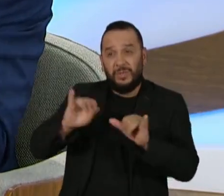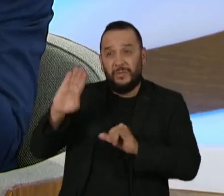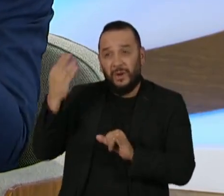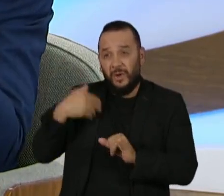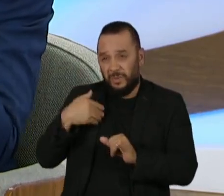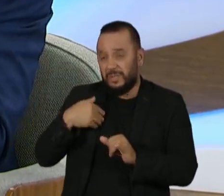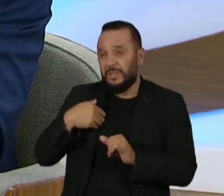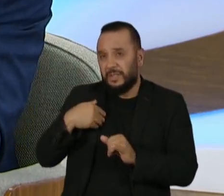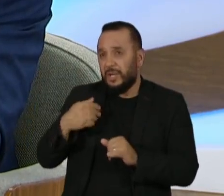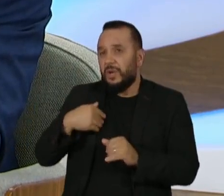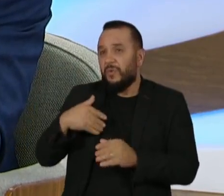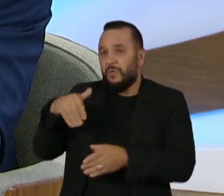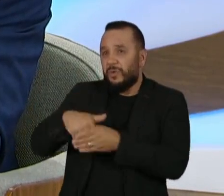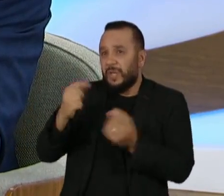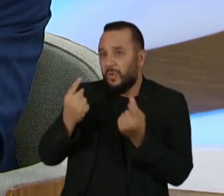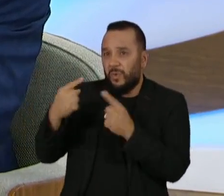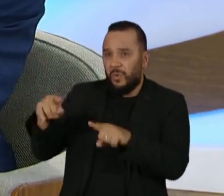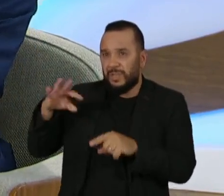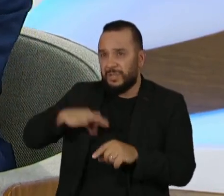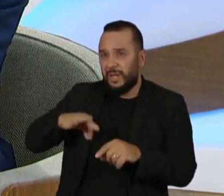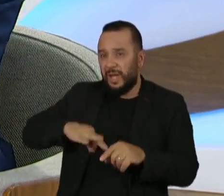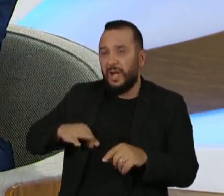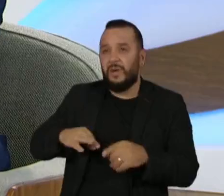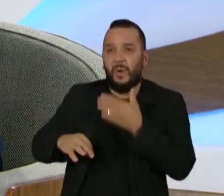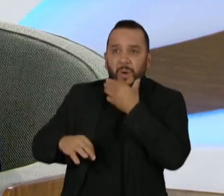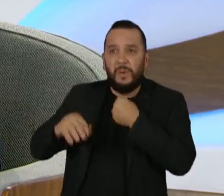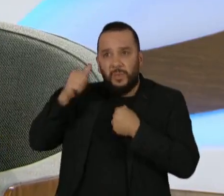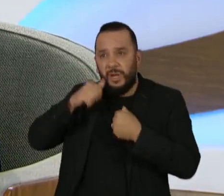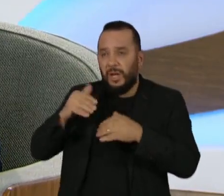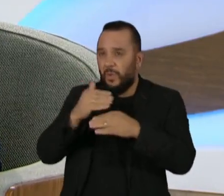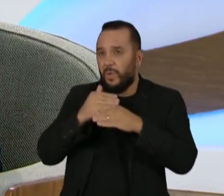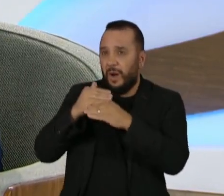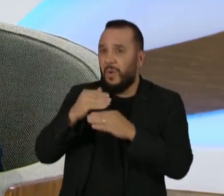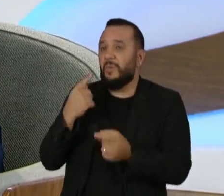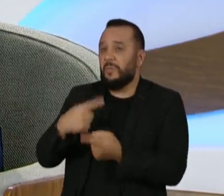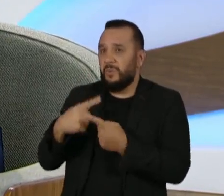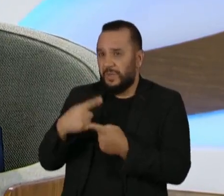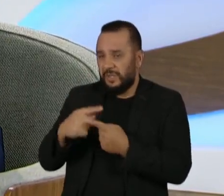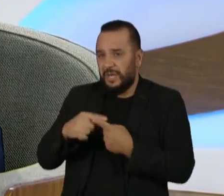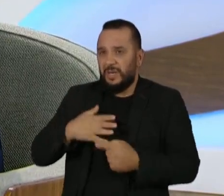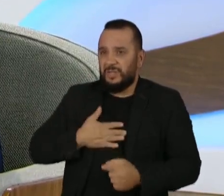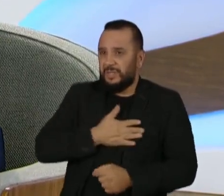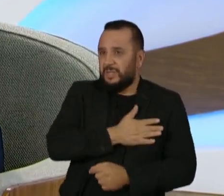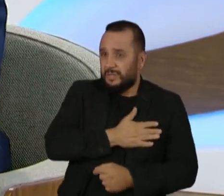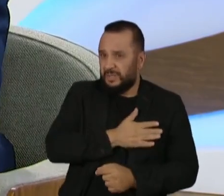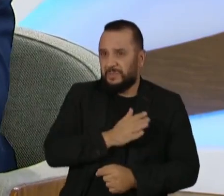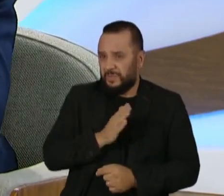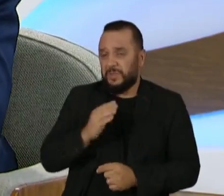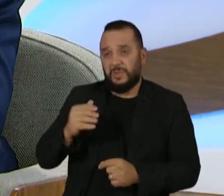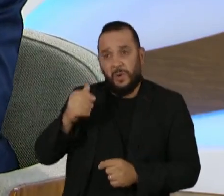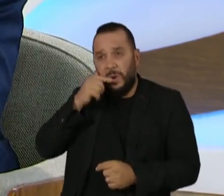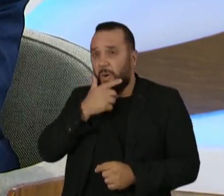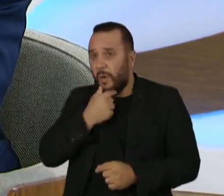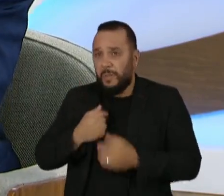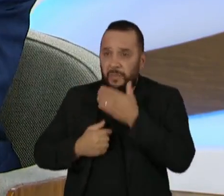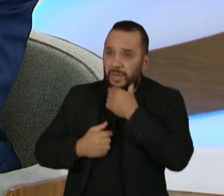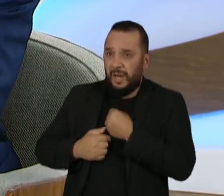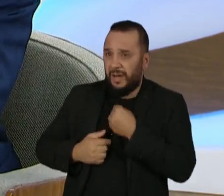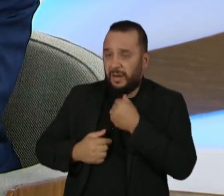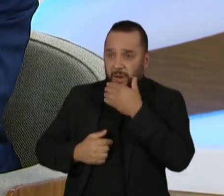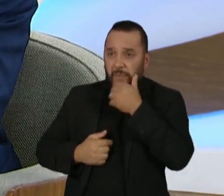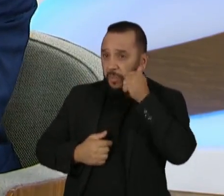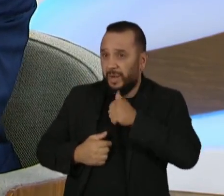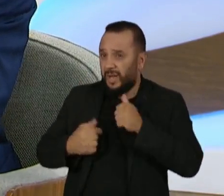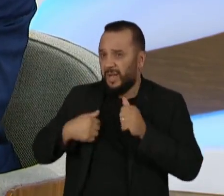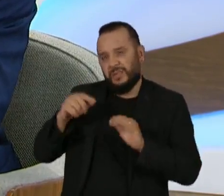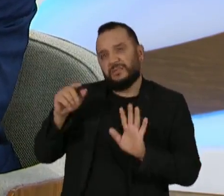contra supostamente a equiparação salarial, porque eu teria uma visão de discriminação entre homem e mulher. As duas coisas são mentira. Em primeiro lugar,